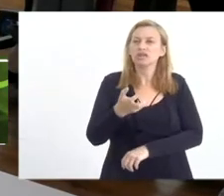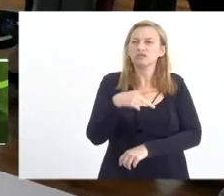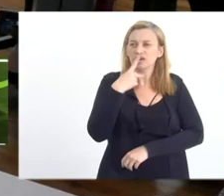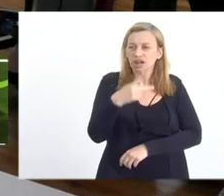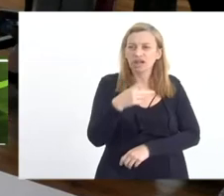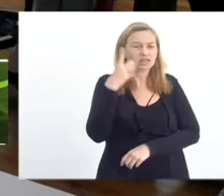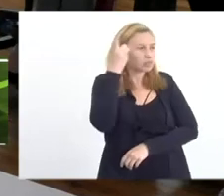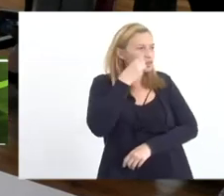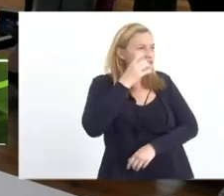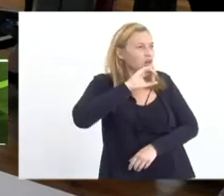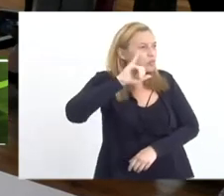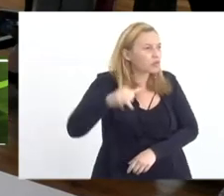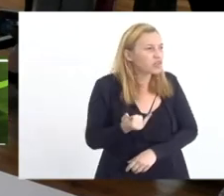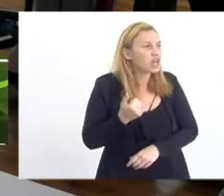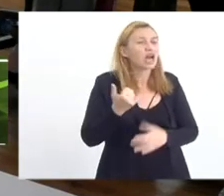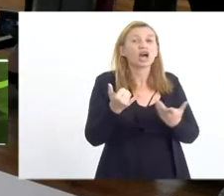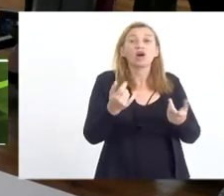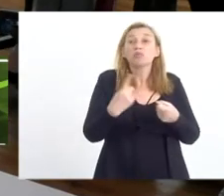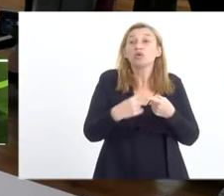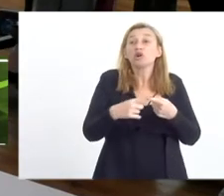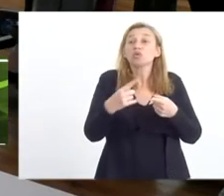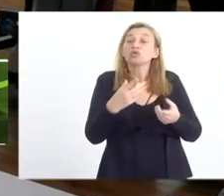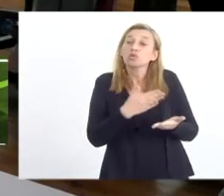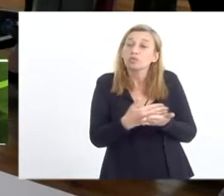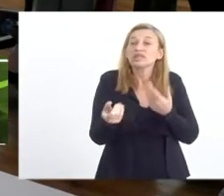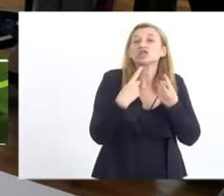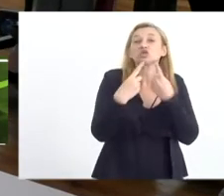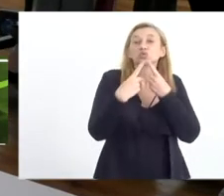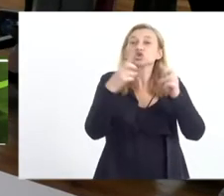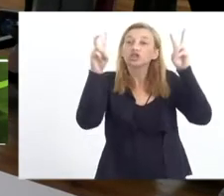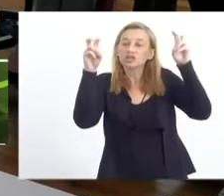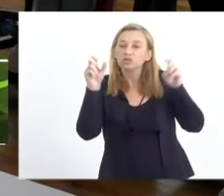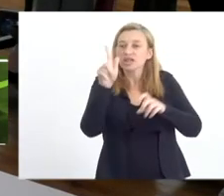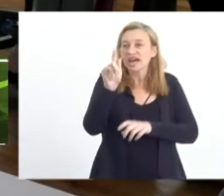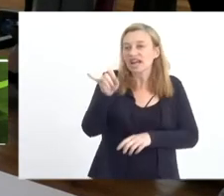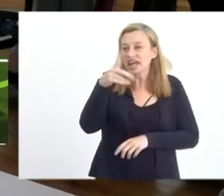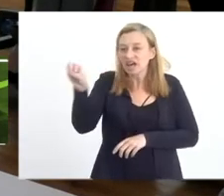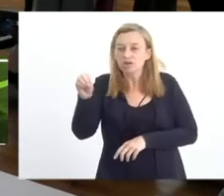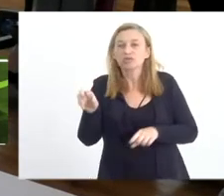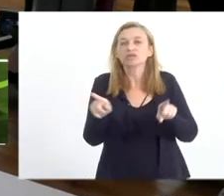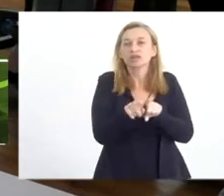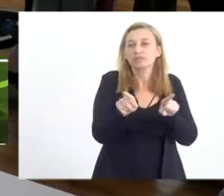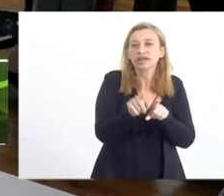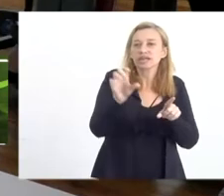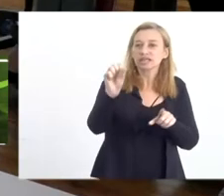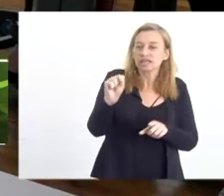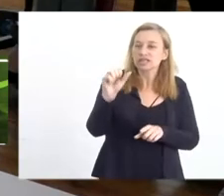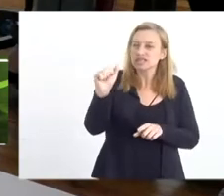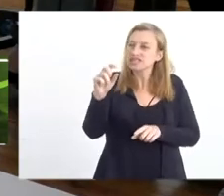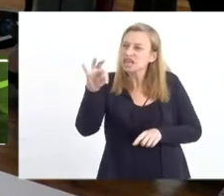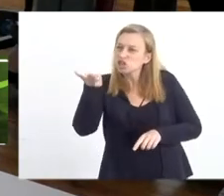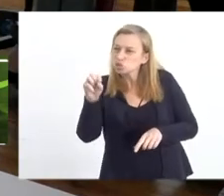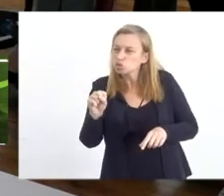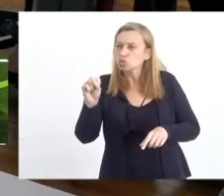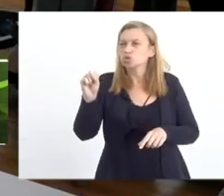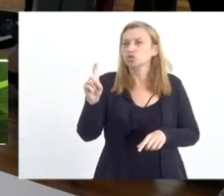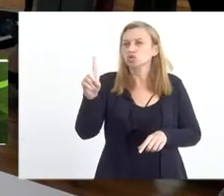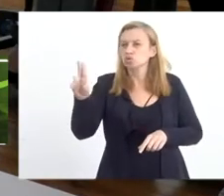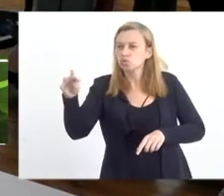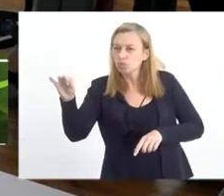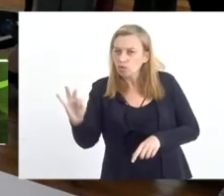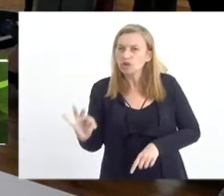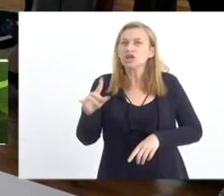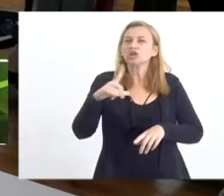deputado, aproveitar, porque a gente, quando começa a discutir essa questão do Galeão e do Santos Dumont, às vezes tem